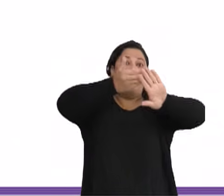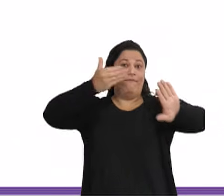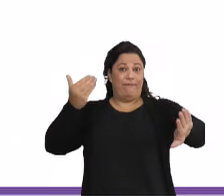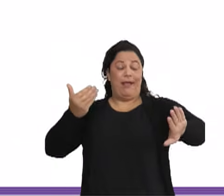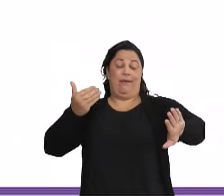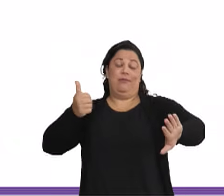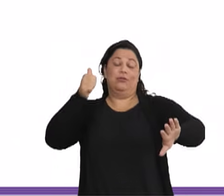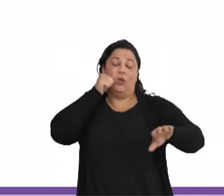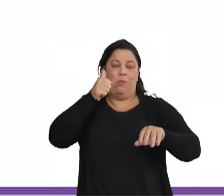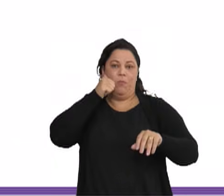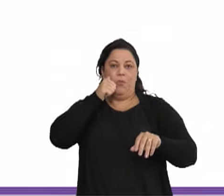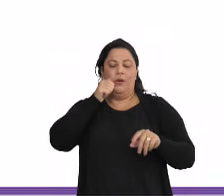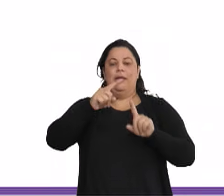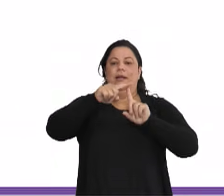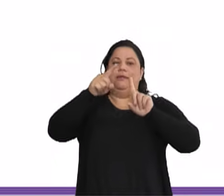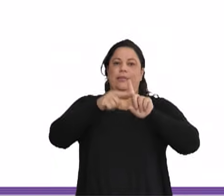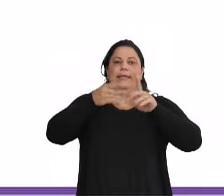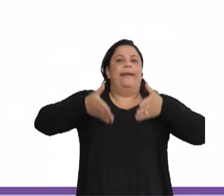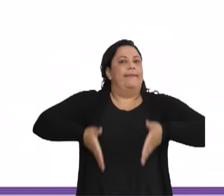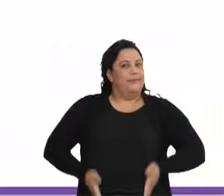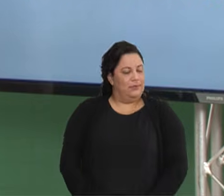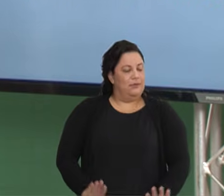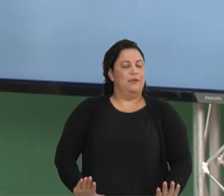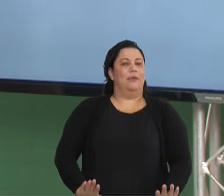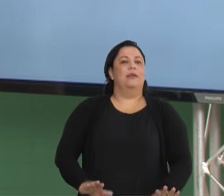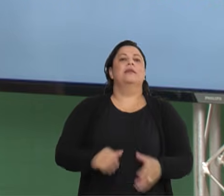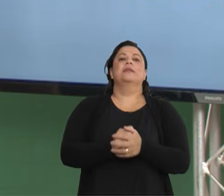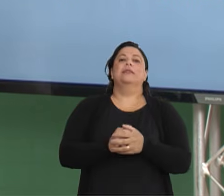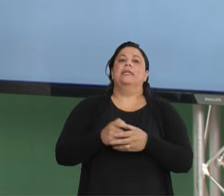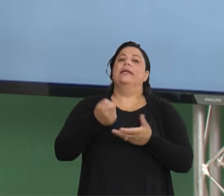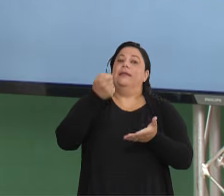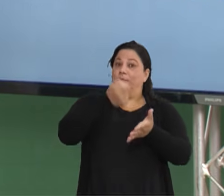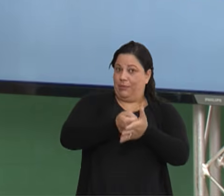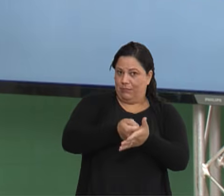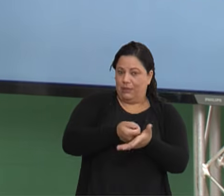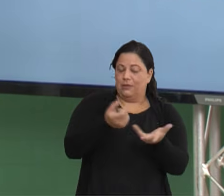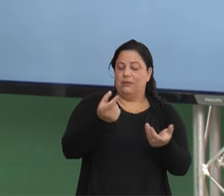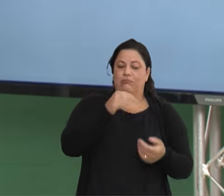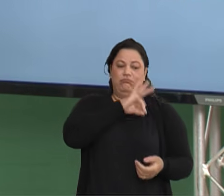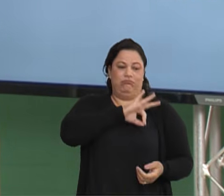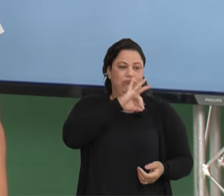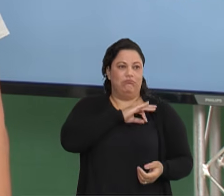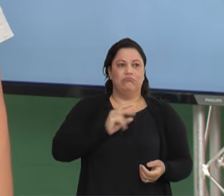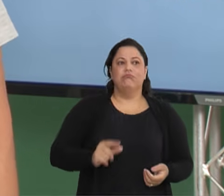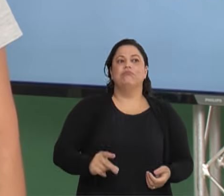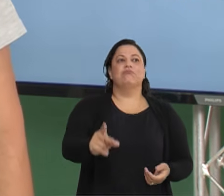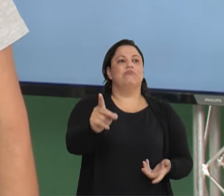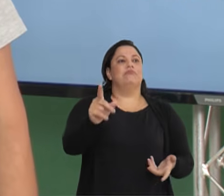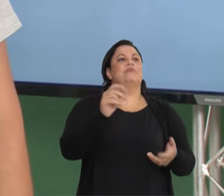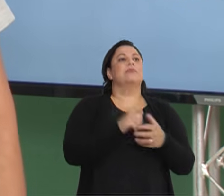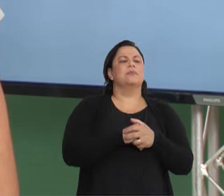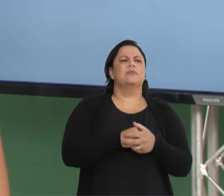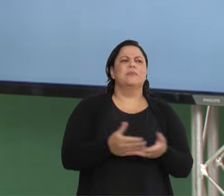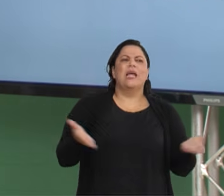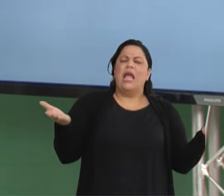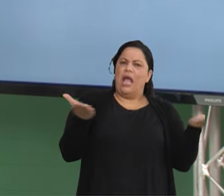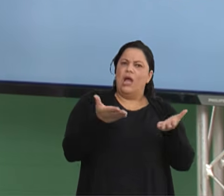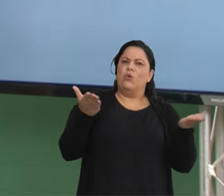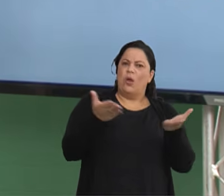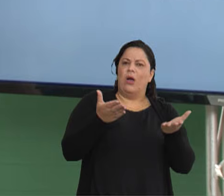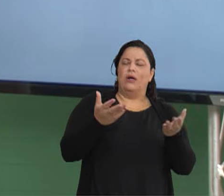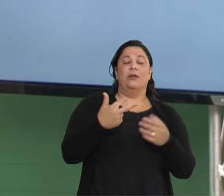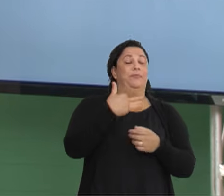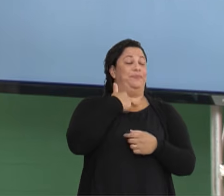do menor e da mulher, que foram proibidos, mais uma vez, e agora confirmado pelas leis, pela Constituição, de trabalhar